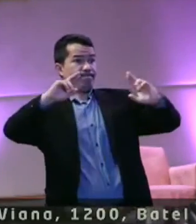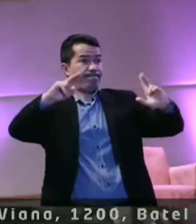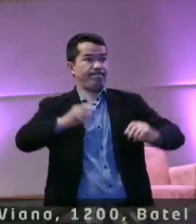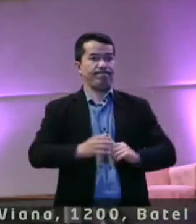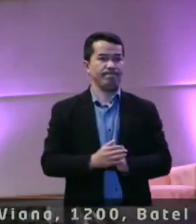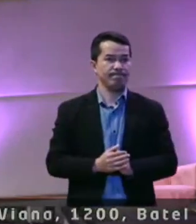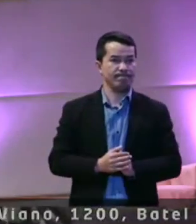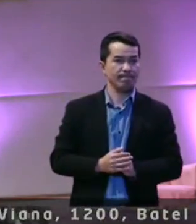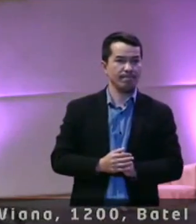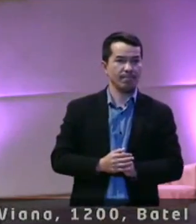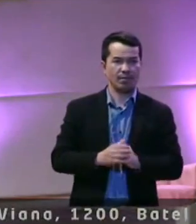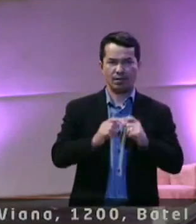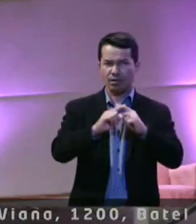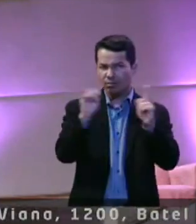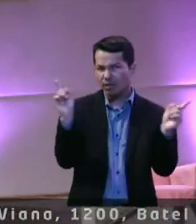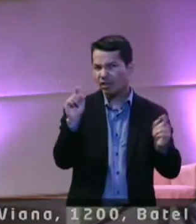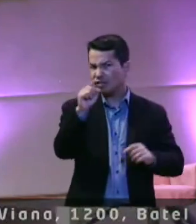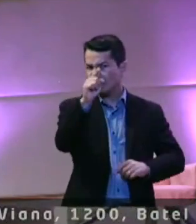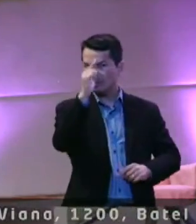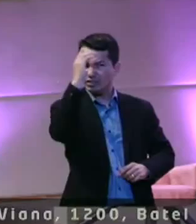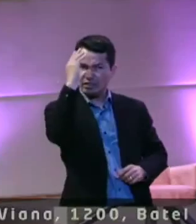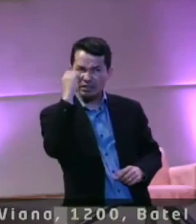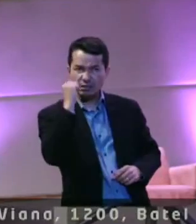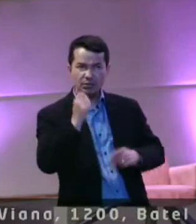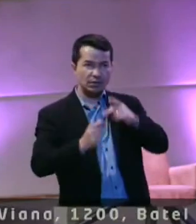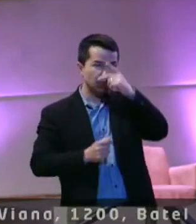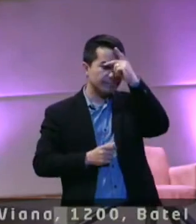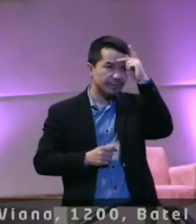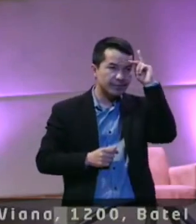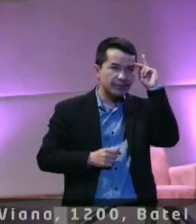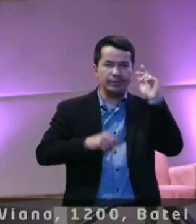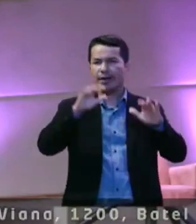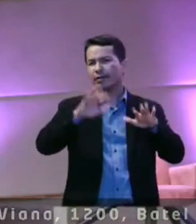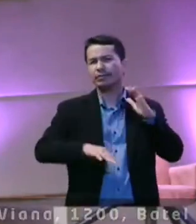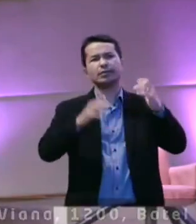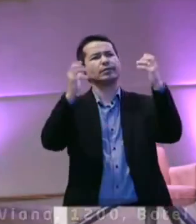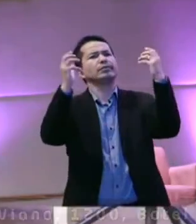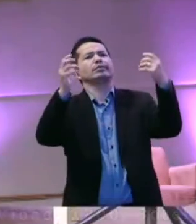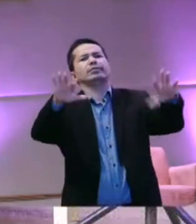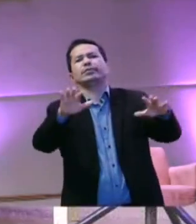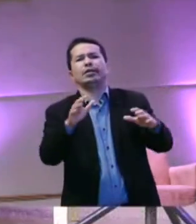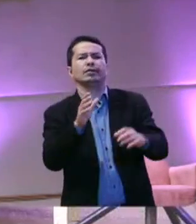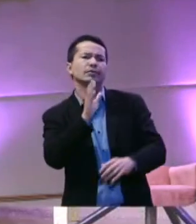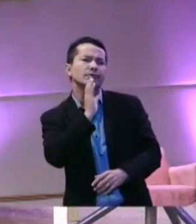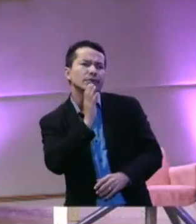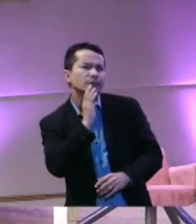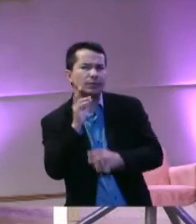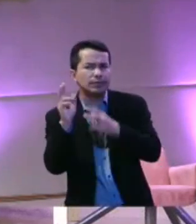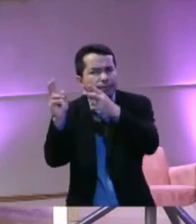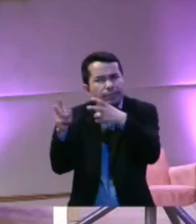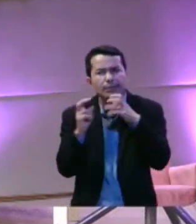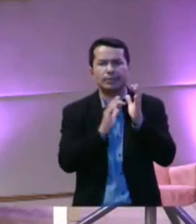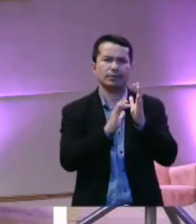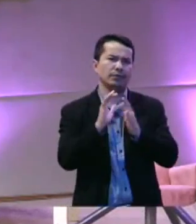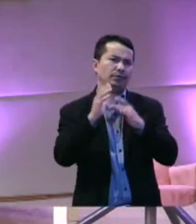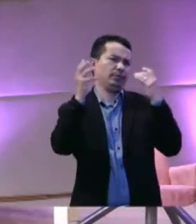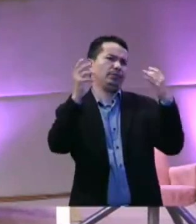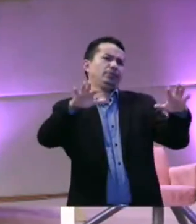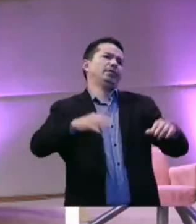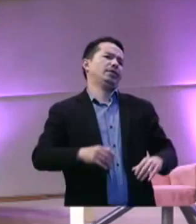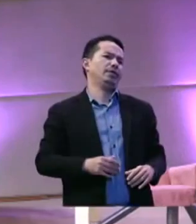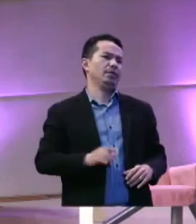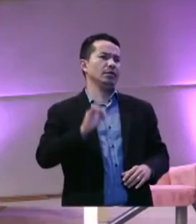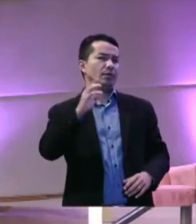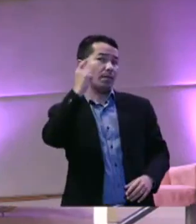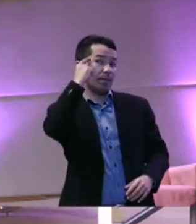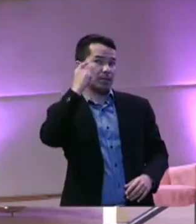consideram como coisas bonitas que trazem crescimento e preserva uma história bonita.